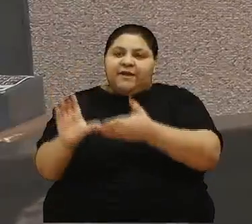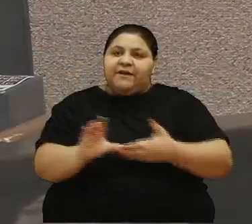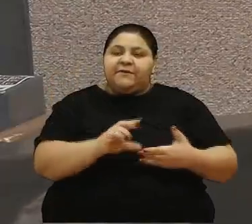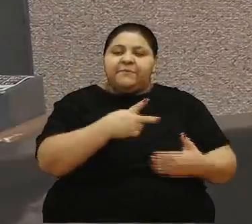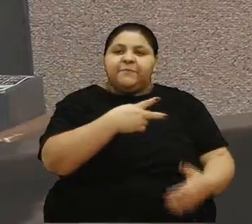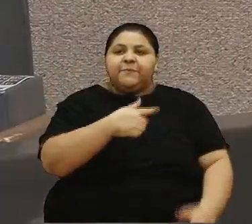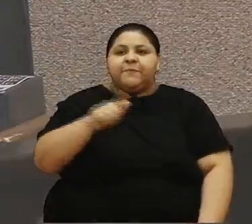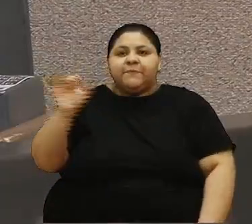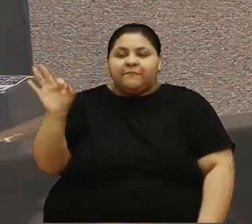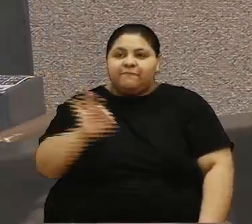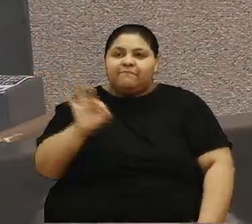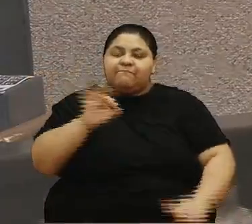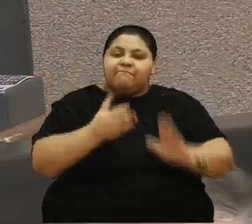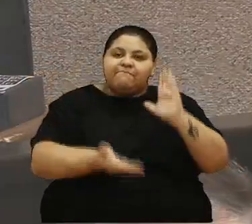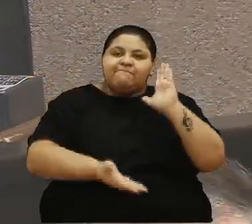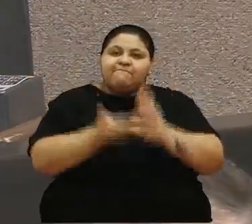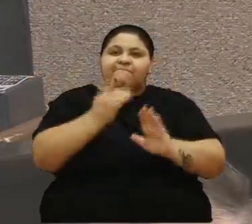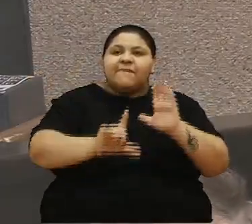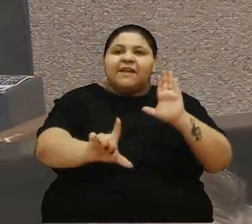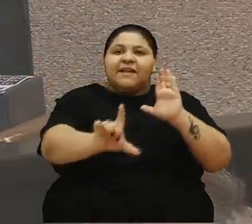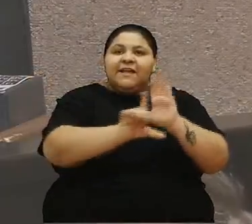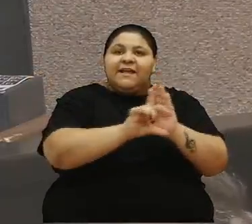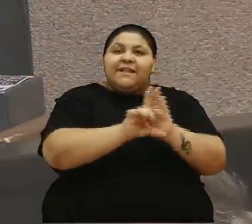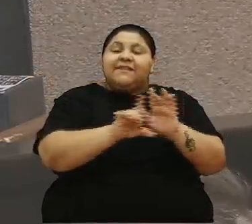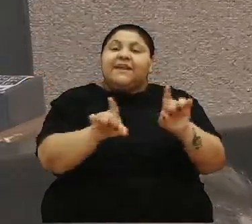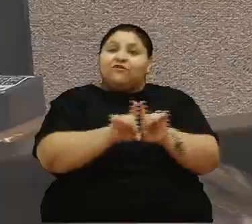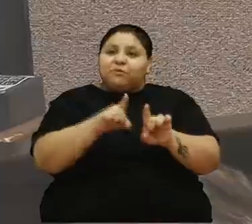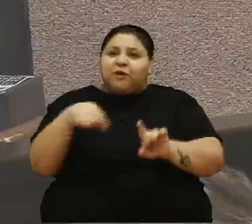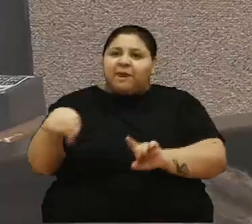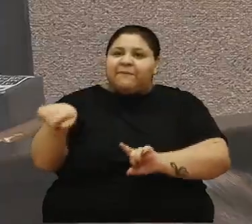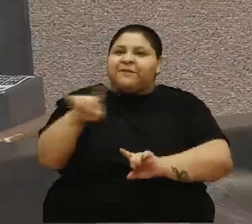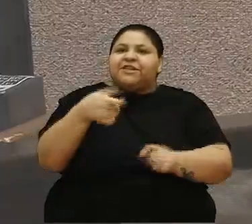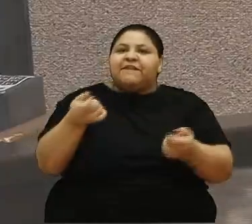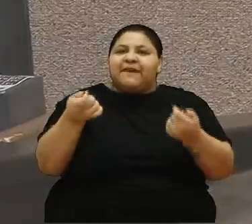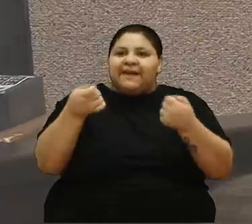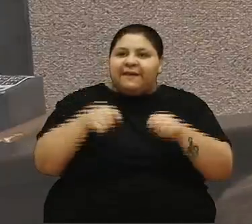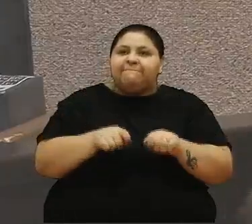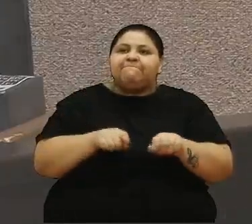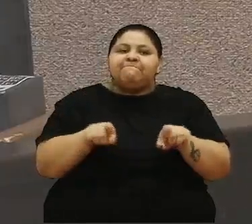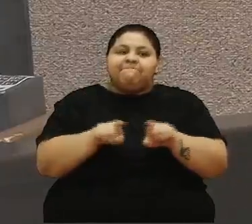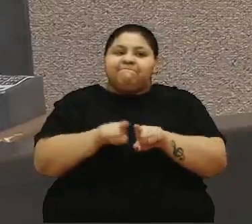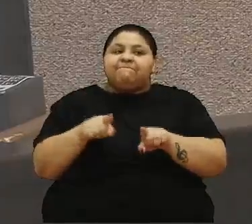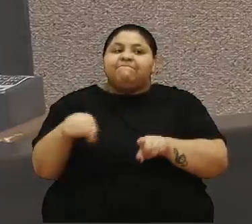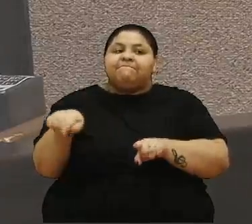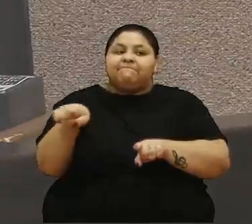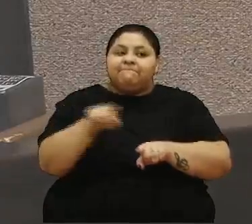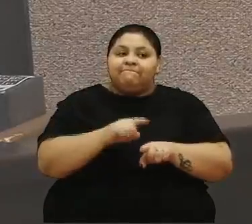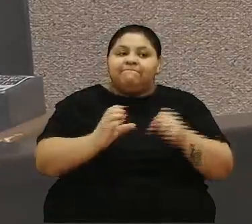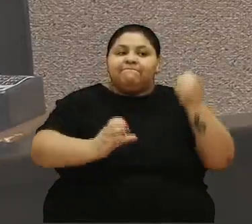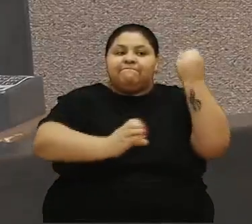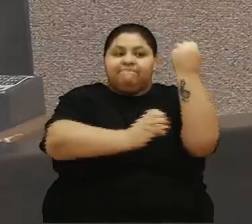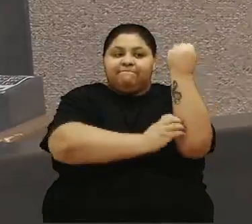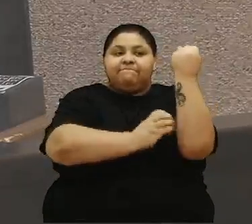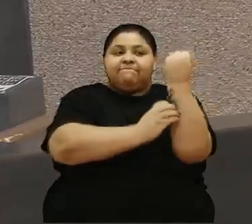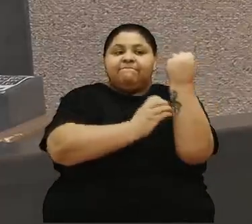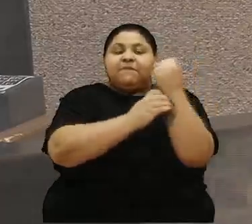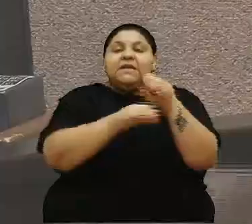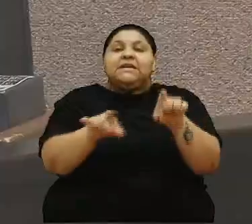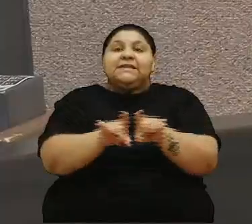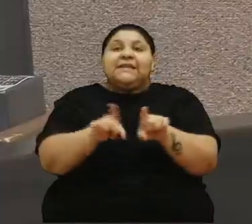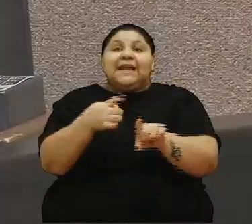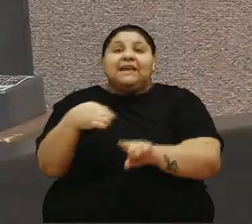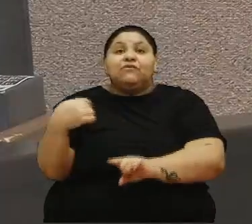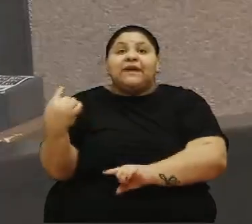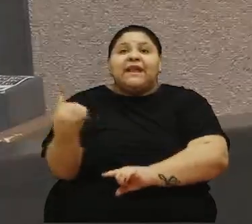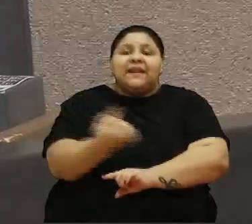27% é a mais do que a legislação pede, mas precisamos de outras coisas, desburocratizar algumas coisas. Quem quer, dá um